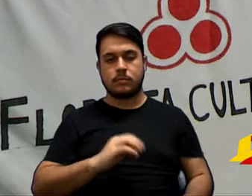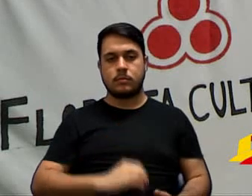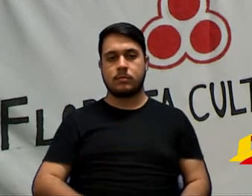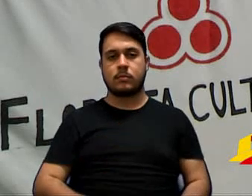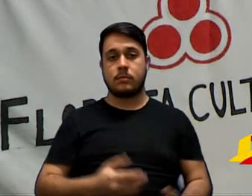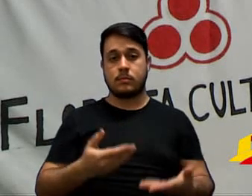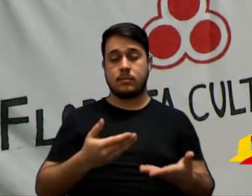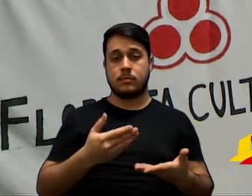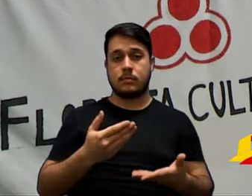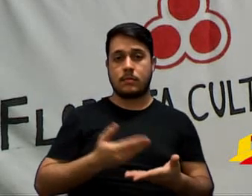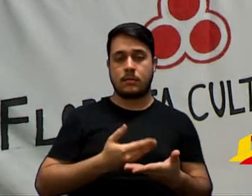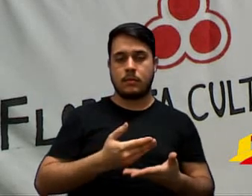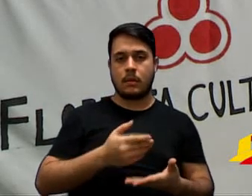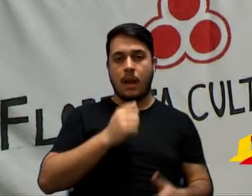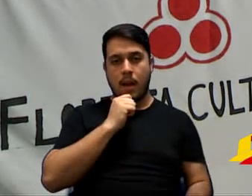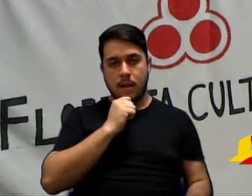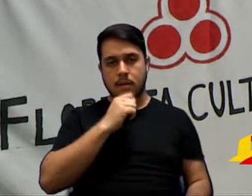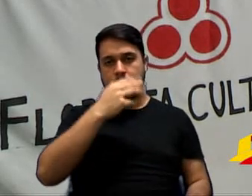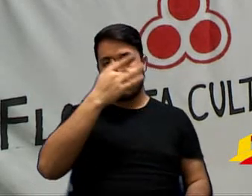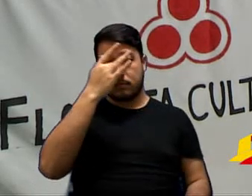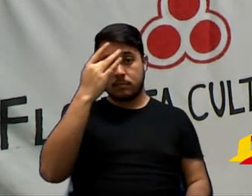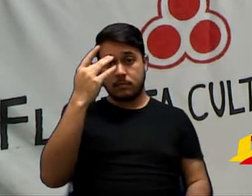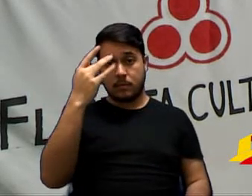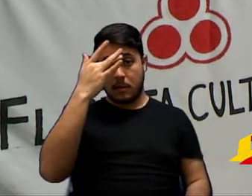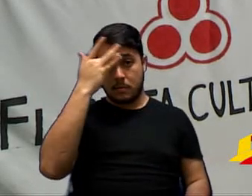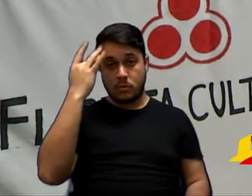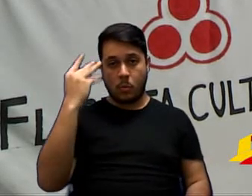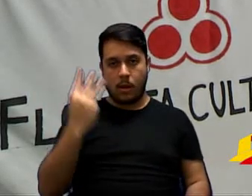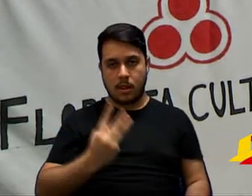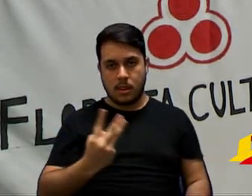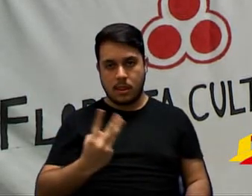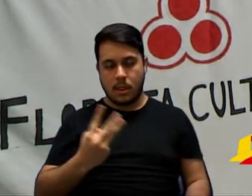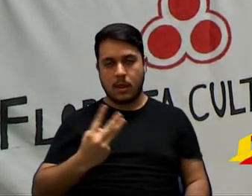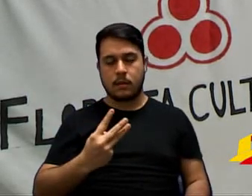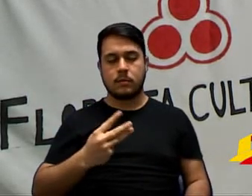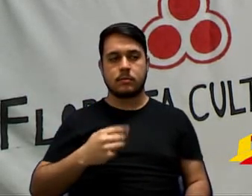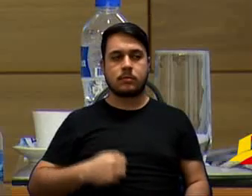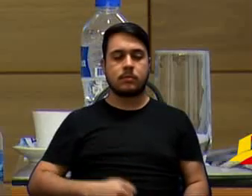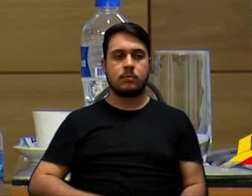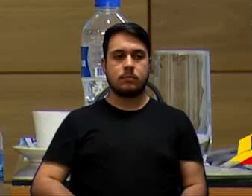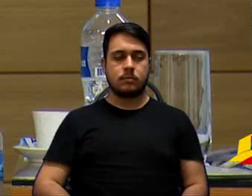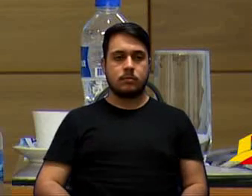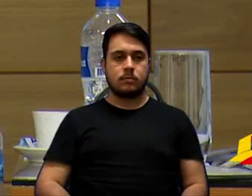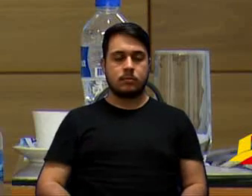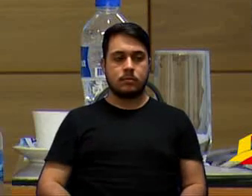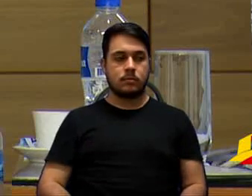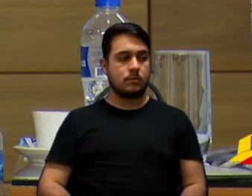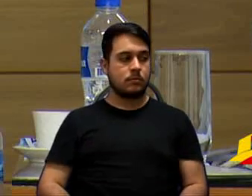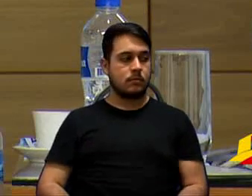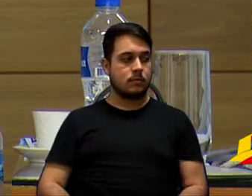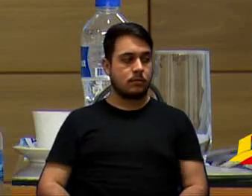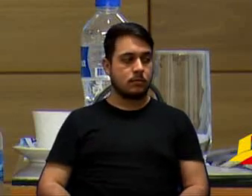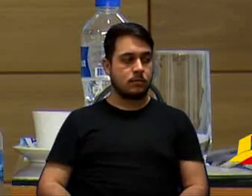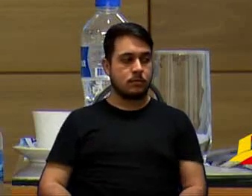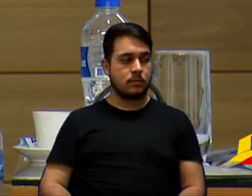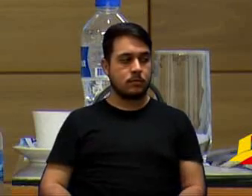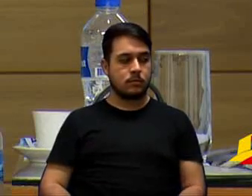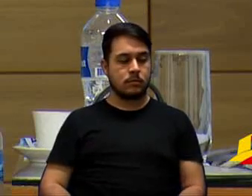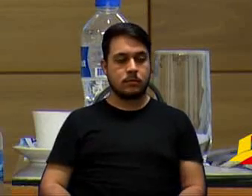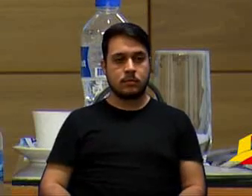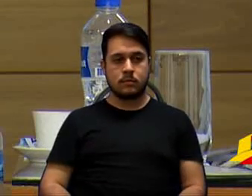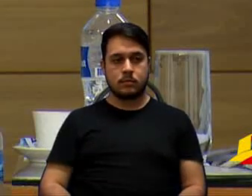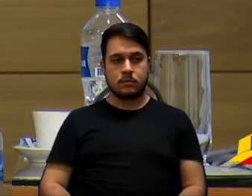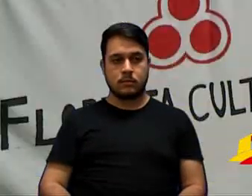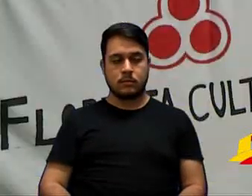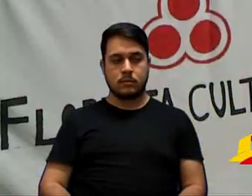e também dá um minuto pra e fechar para poderem fazer encaminhamentos e não vai ser mantida já é bem pontual